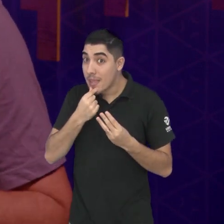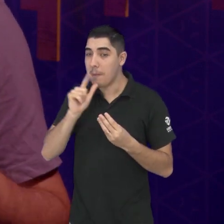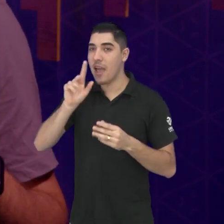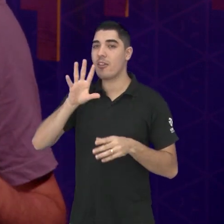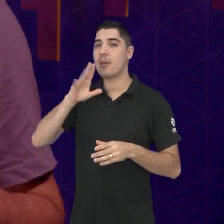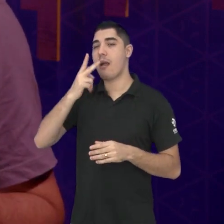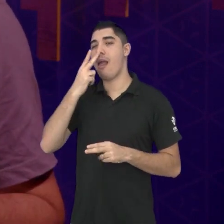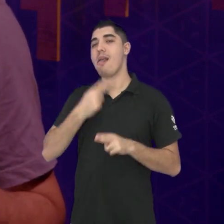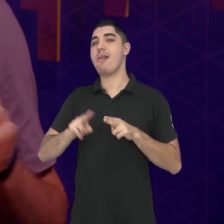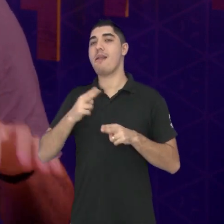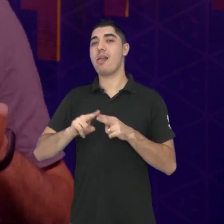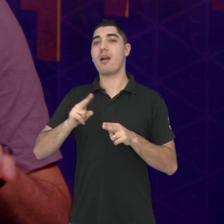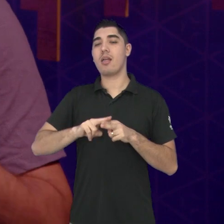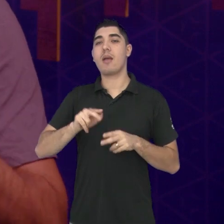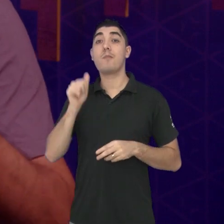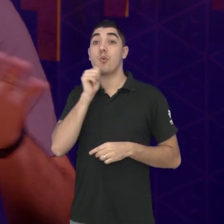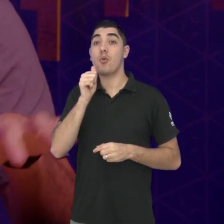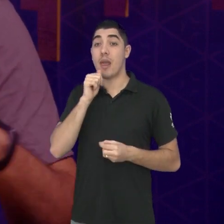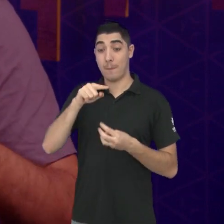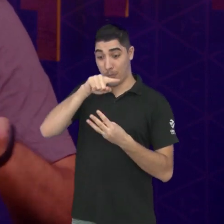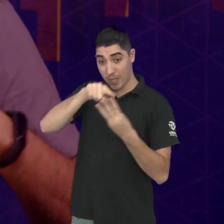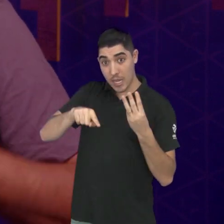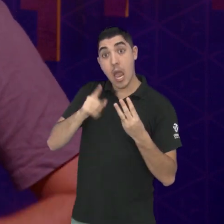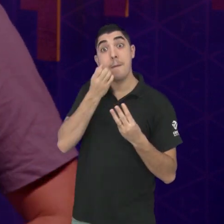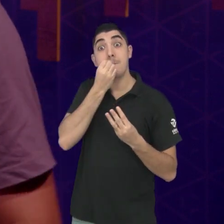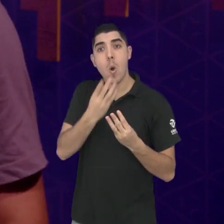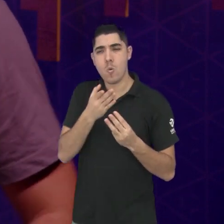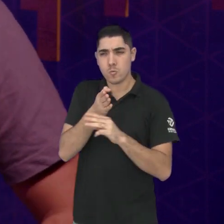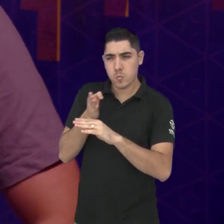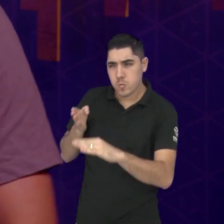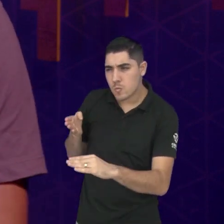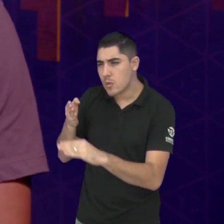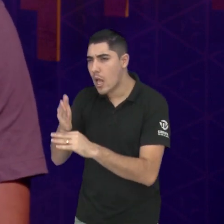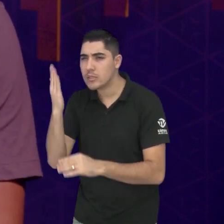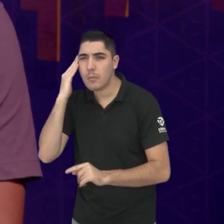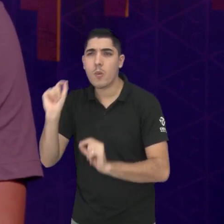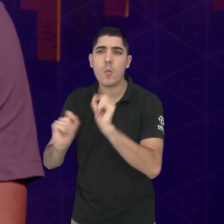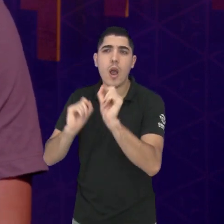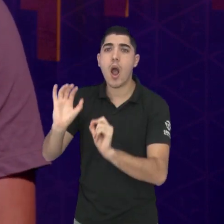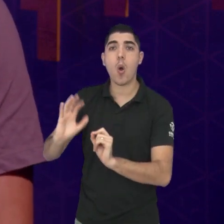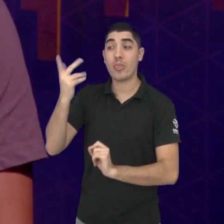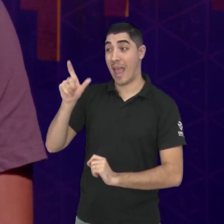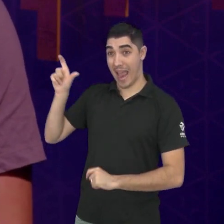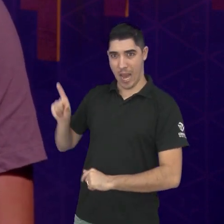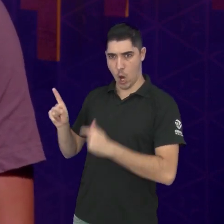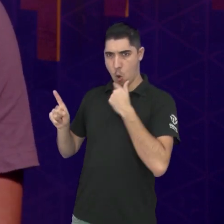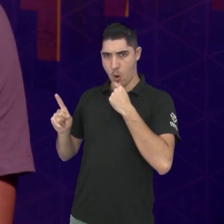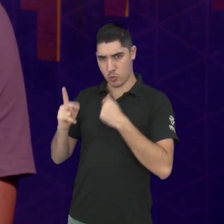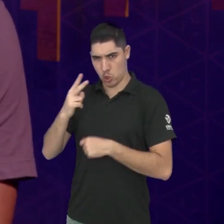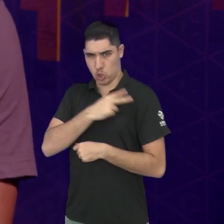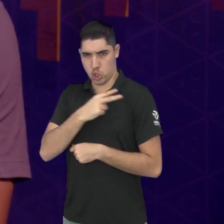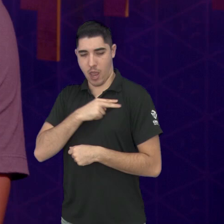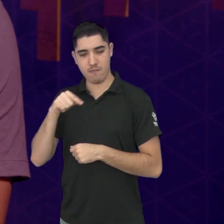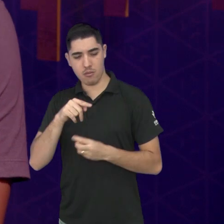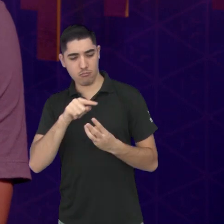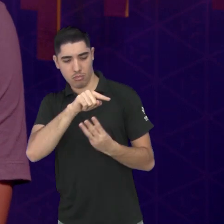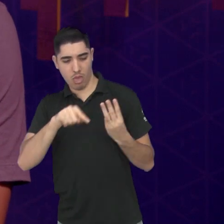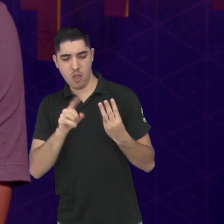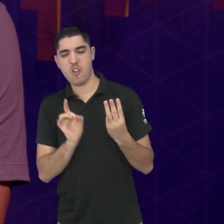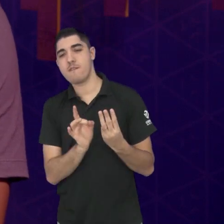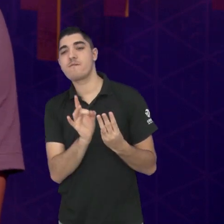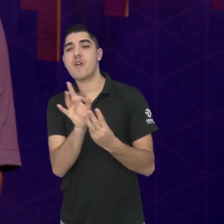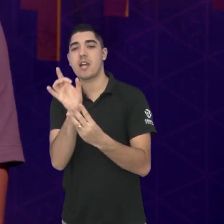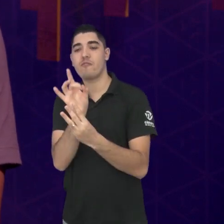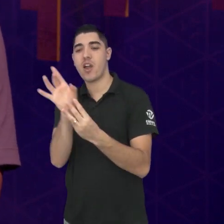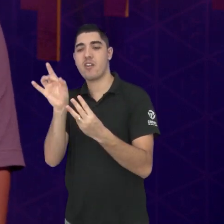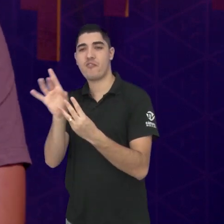meninas, para se infiltrar, né, nesse distrito, ver o que está acontecendo de errado. E aí ele vende